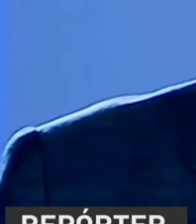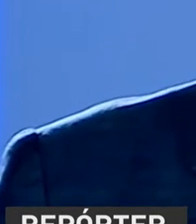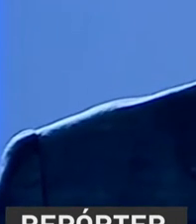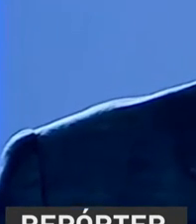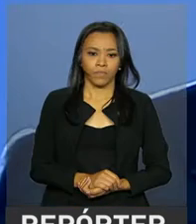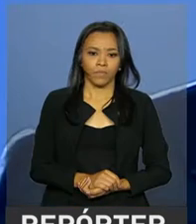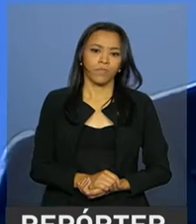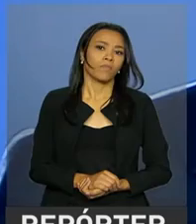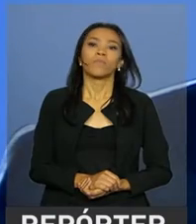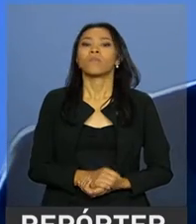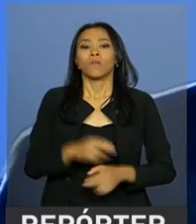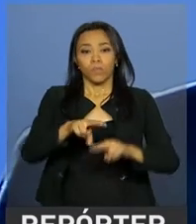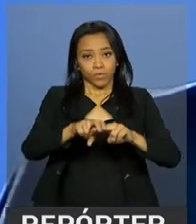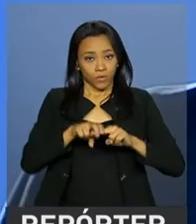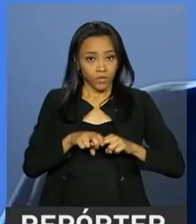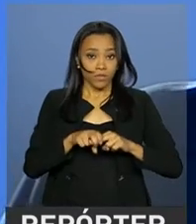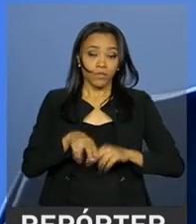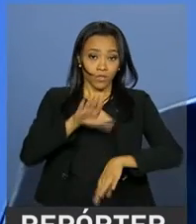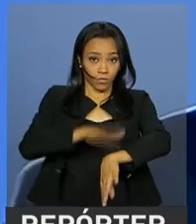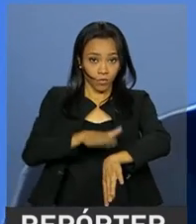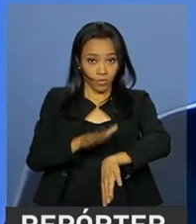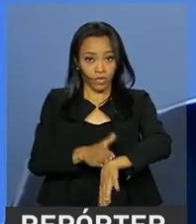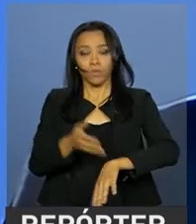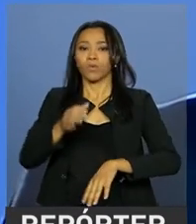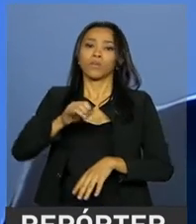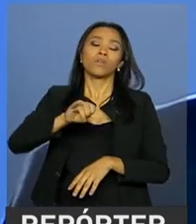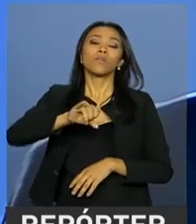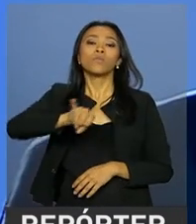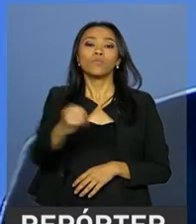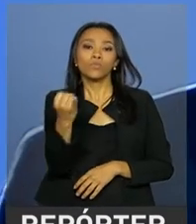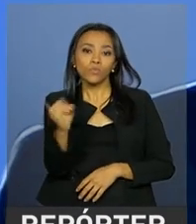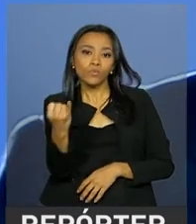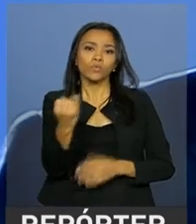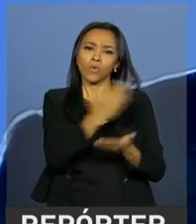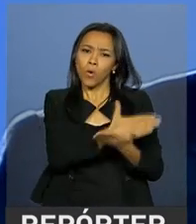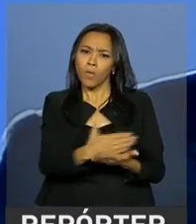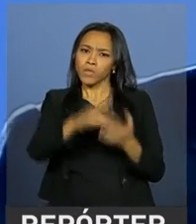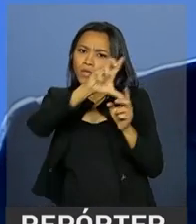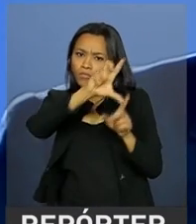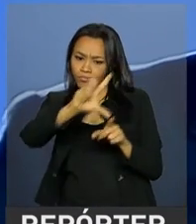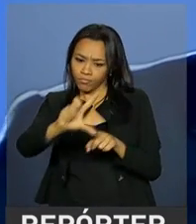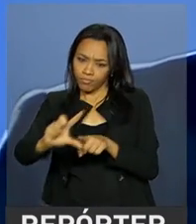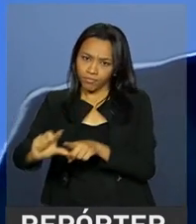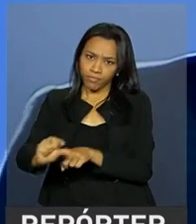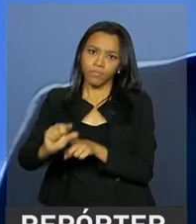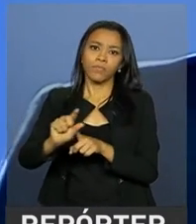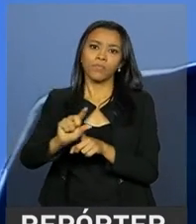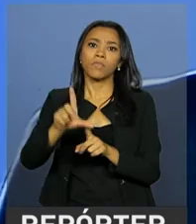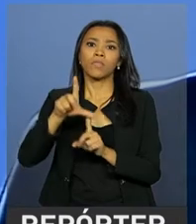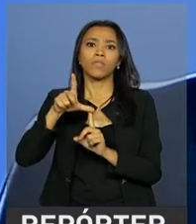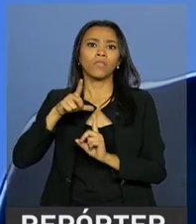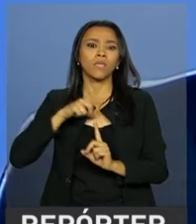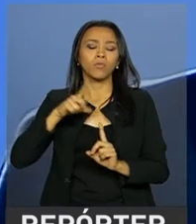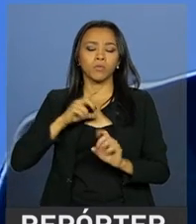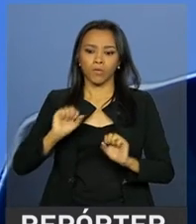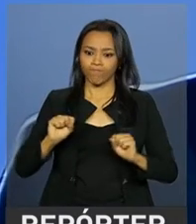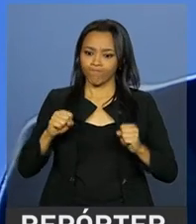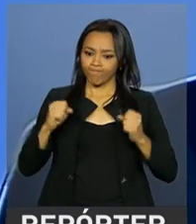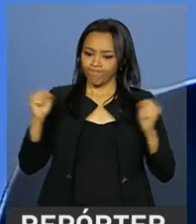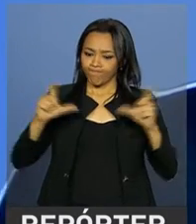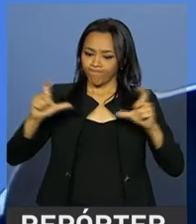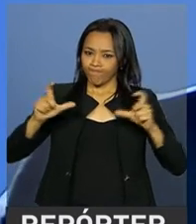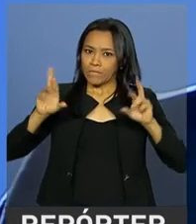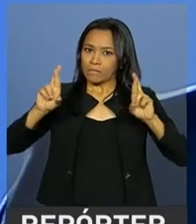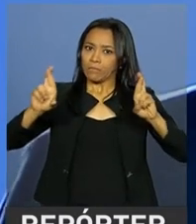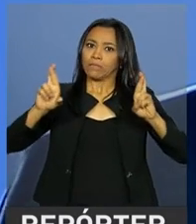Portanto, neste momento em que os juros também começam a cair, nós temos uma renovada esperança de que o